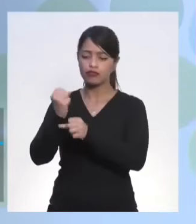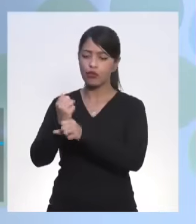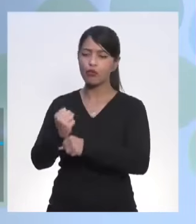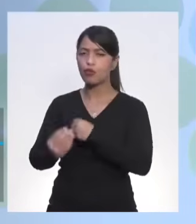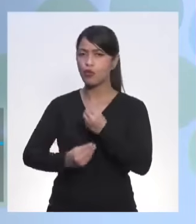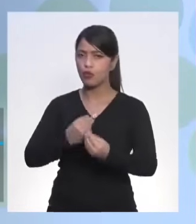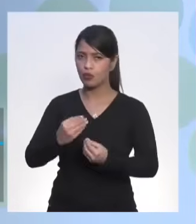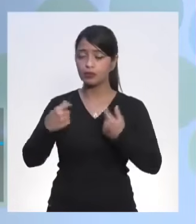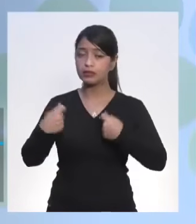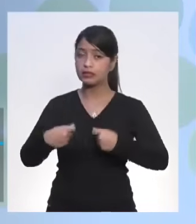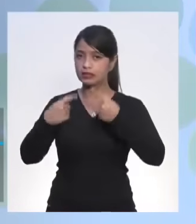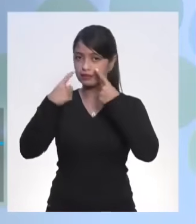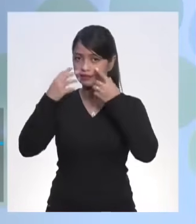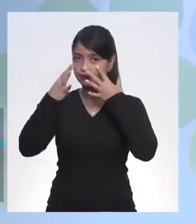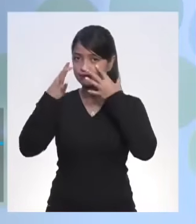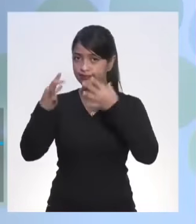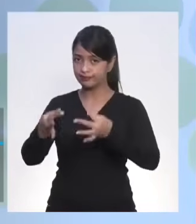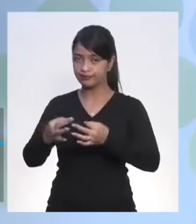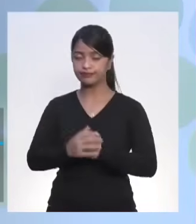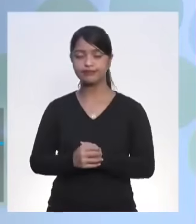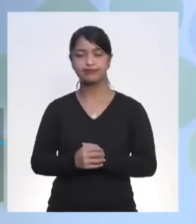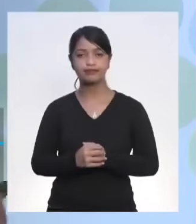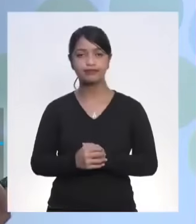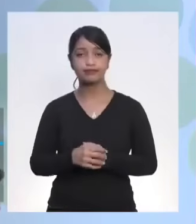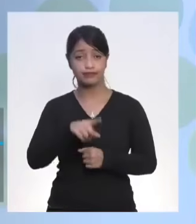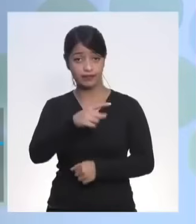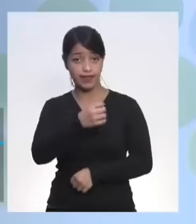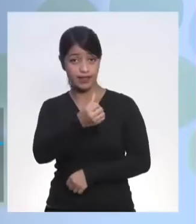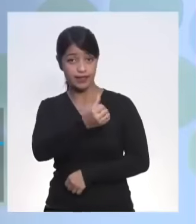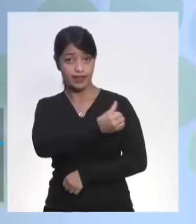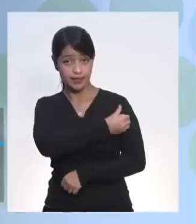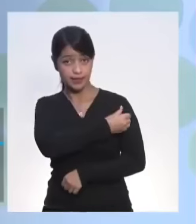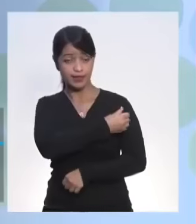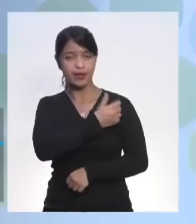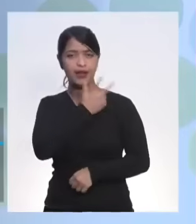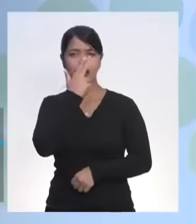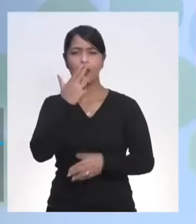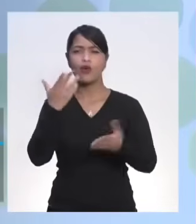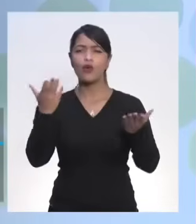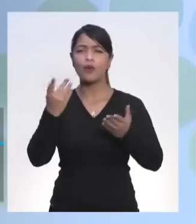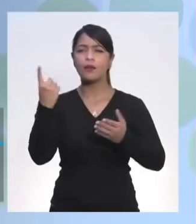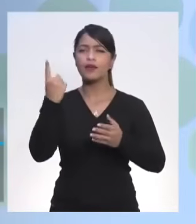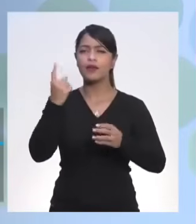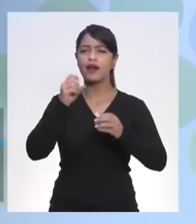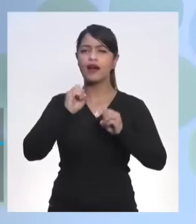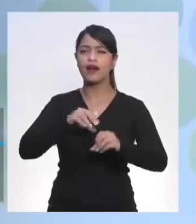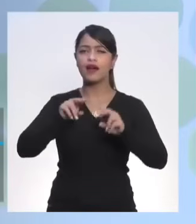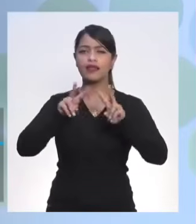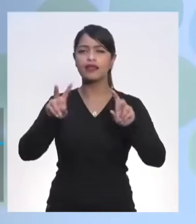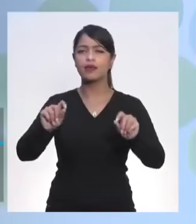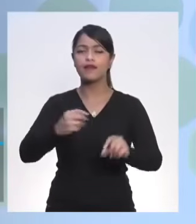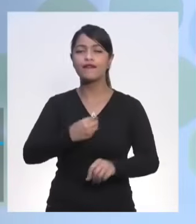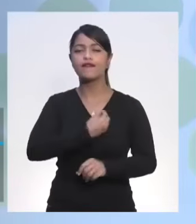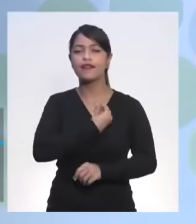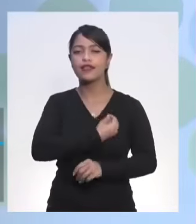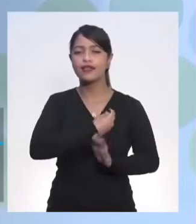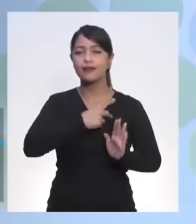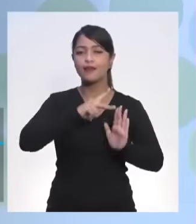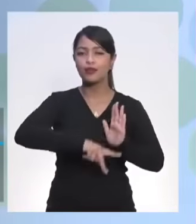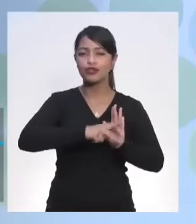tenho certeza aí, sexto ano, sua primeira aula, projeto de vida, se eu não me engano, ou foi a aula de hoje, vocês tiveram que acordar